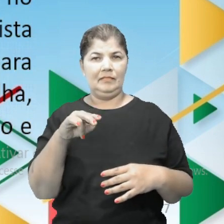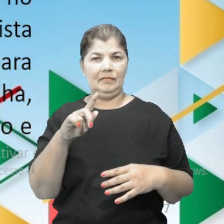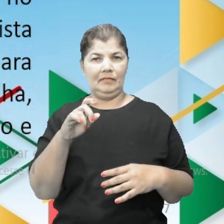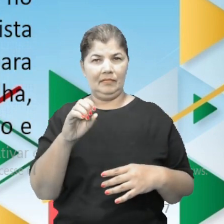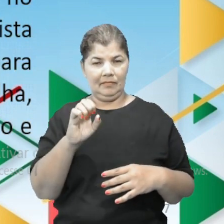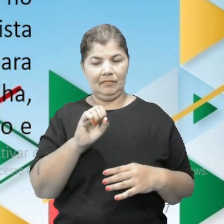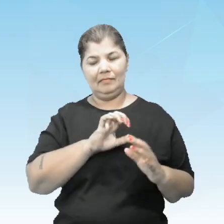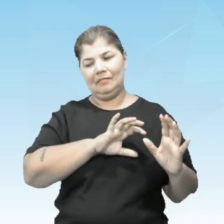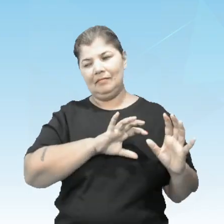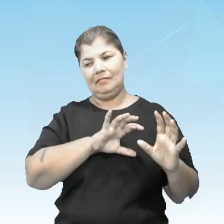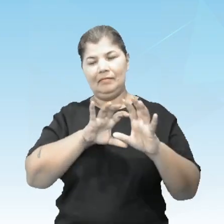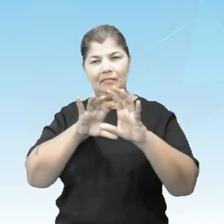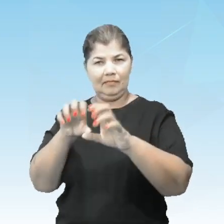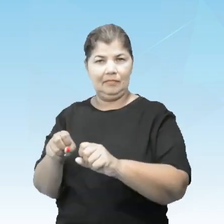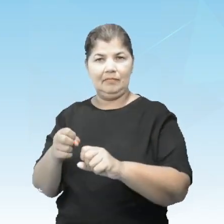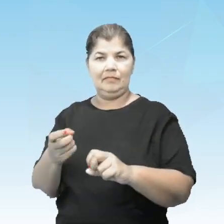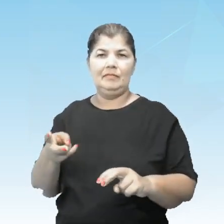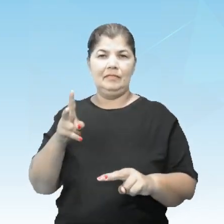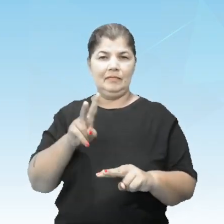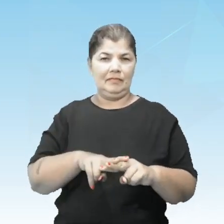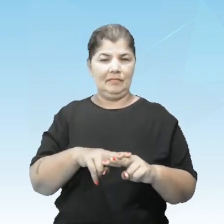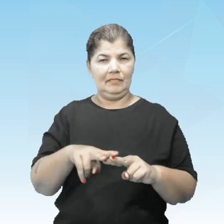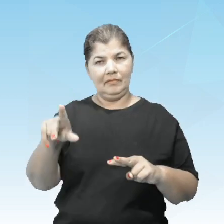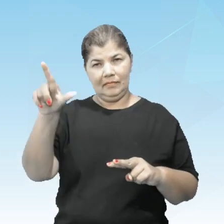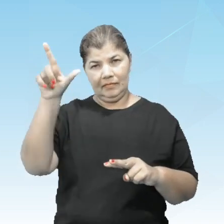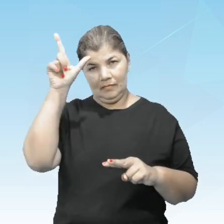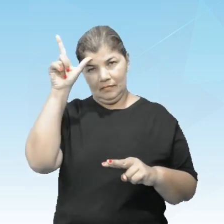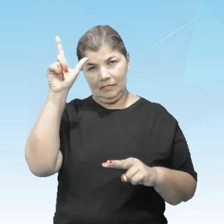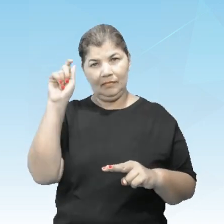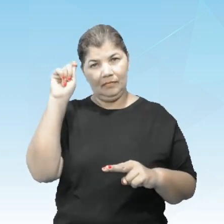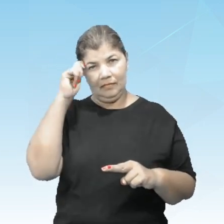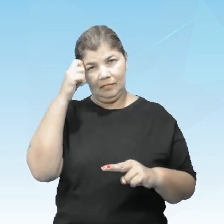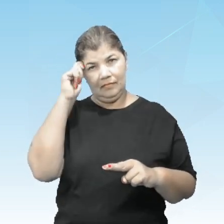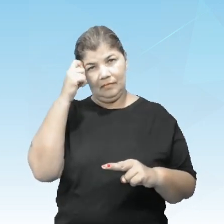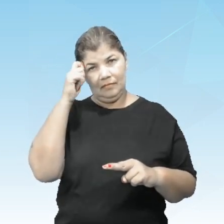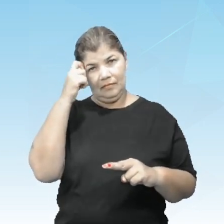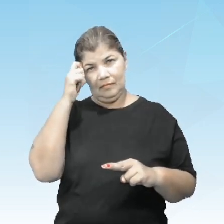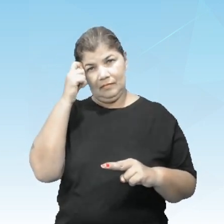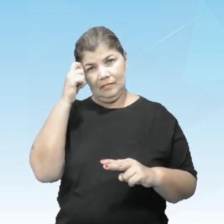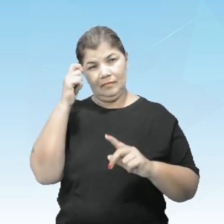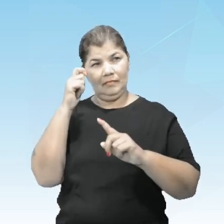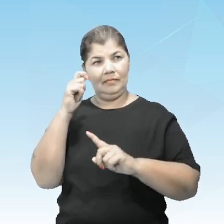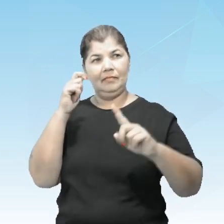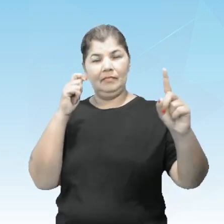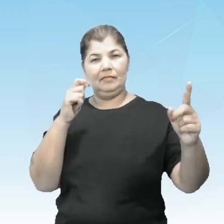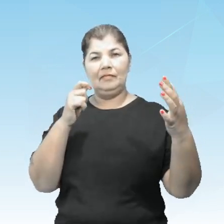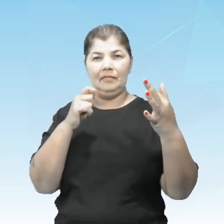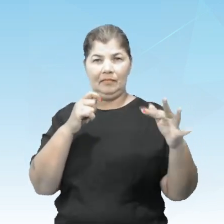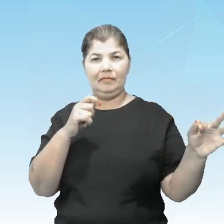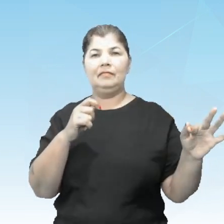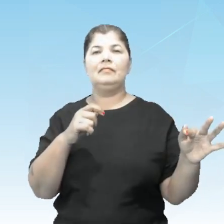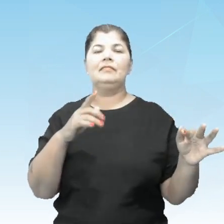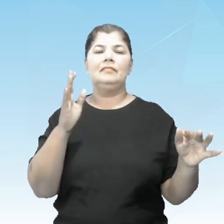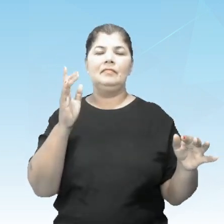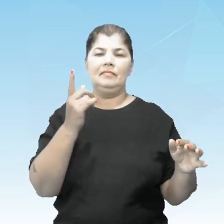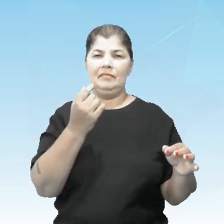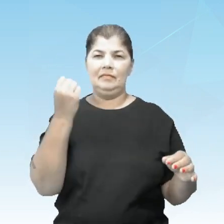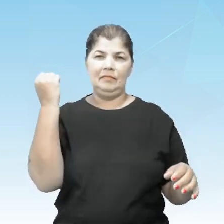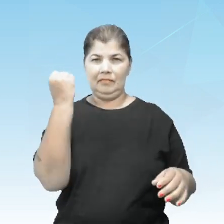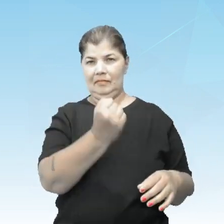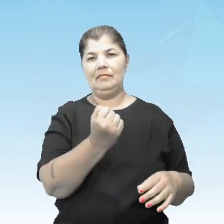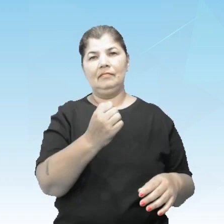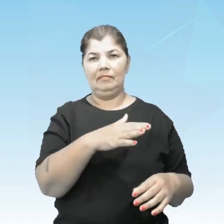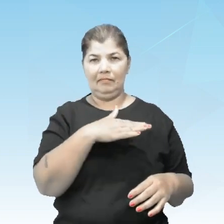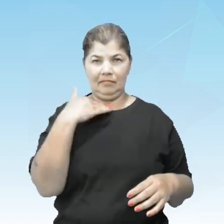ilha, prenderam o líder negro e enviaram à França, onde ele foi torturado e